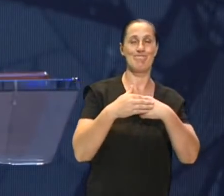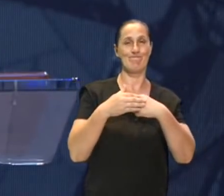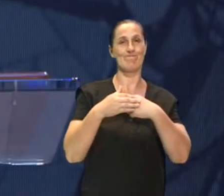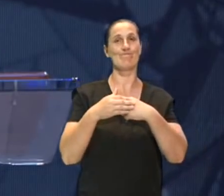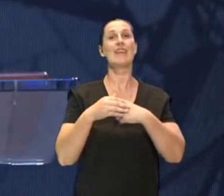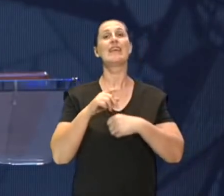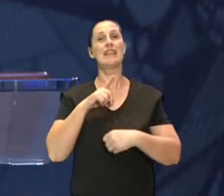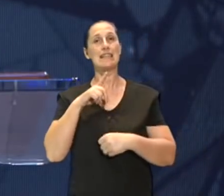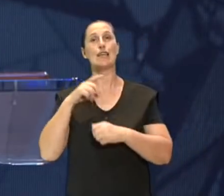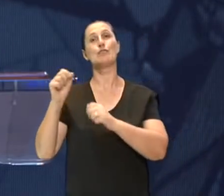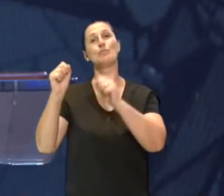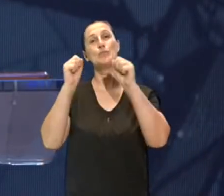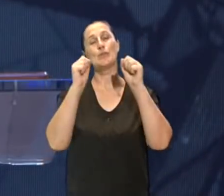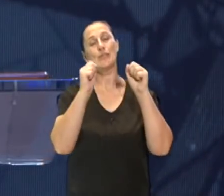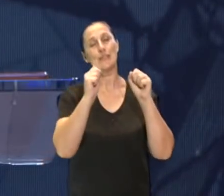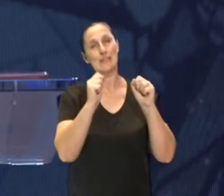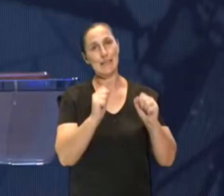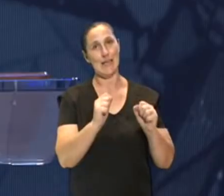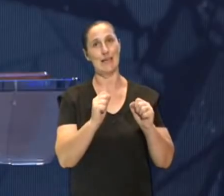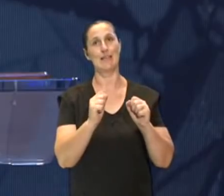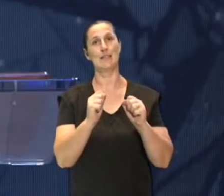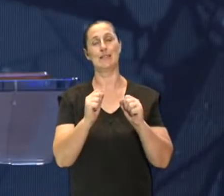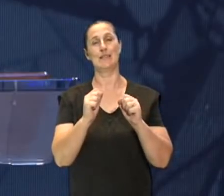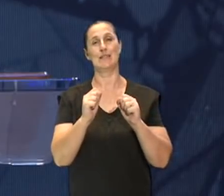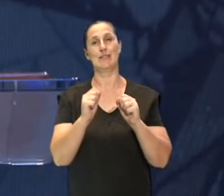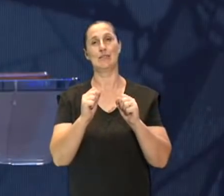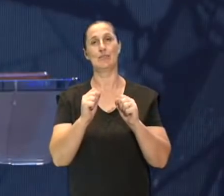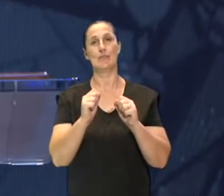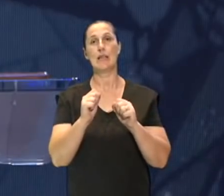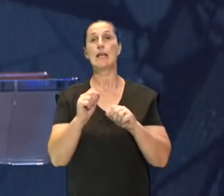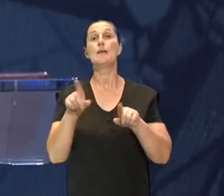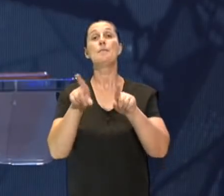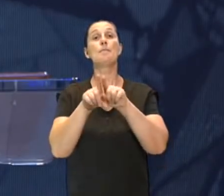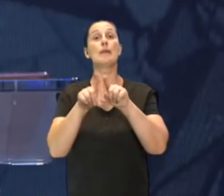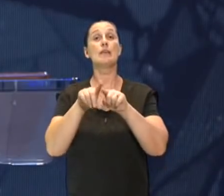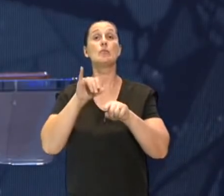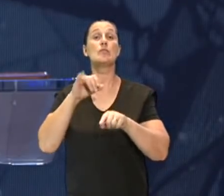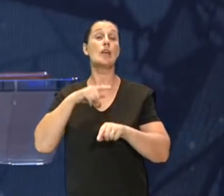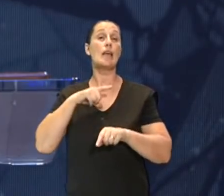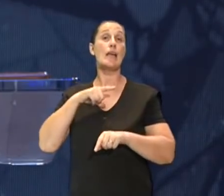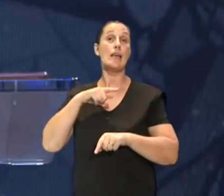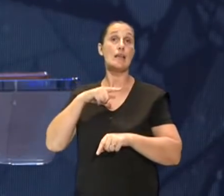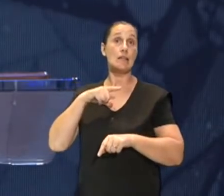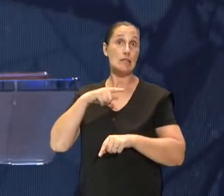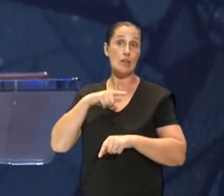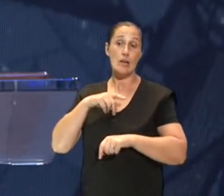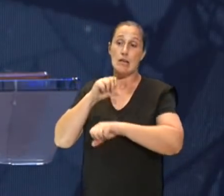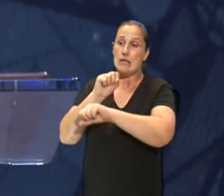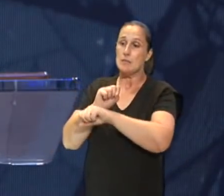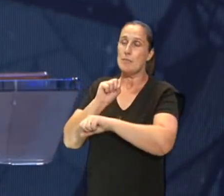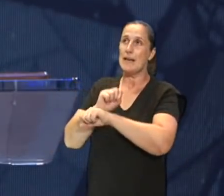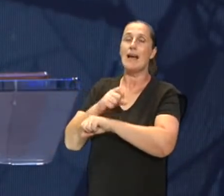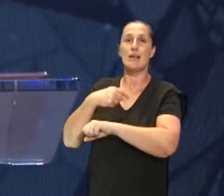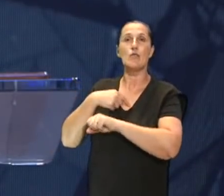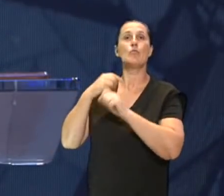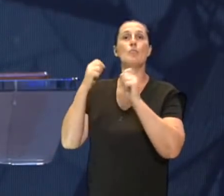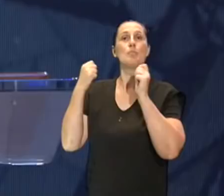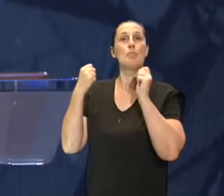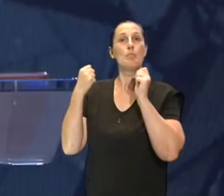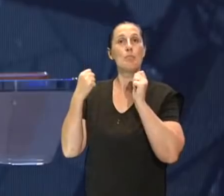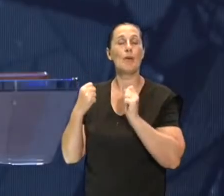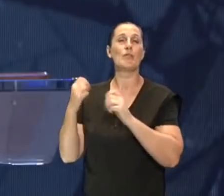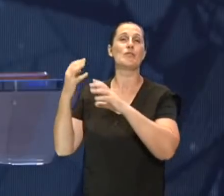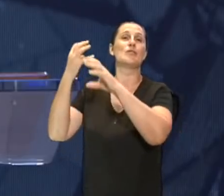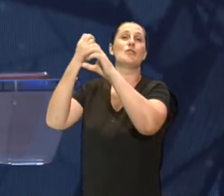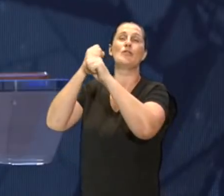intervir. E mesmo quando eu tenho que esperar, eu posso ter confiança, porque Ele é o